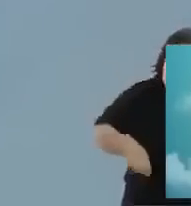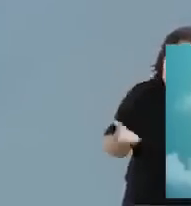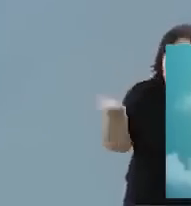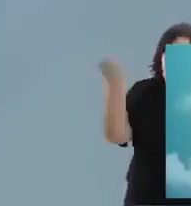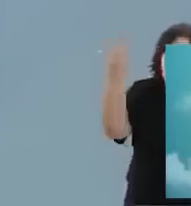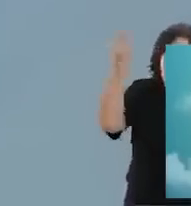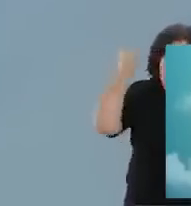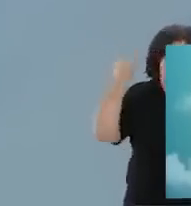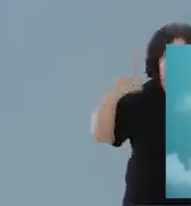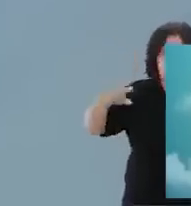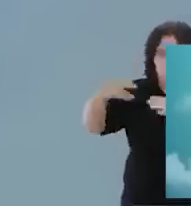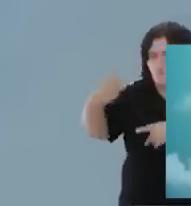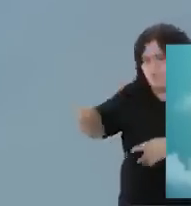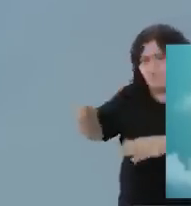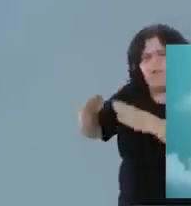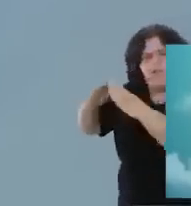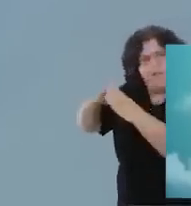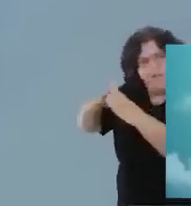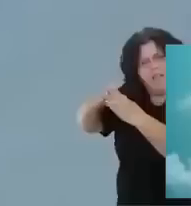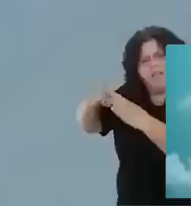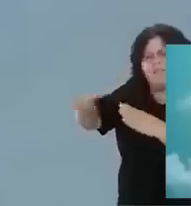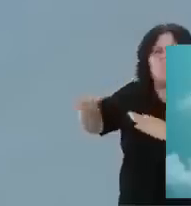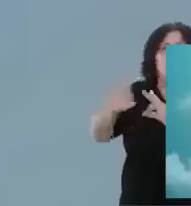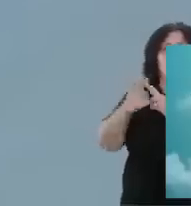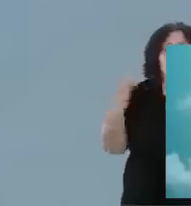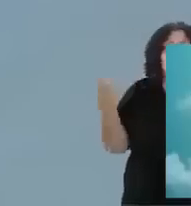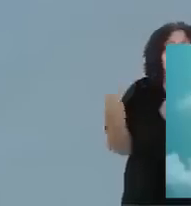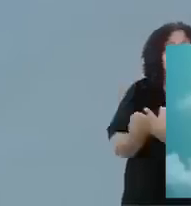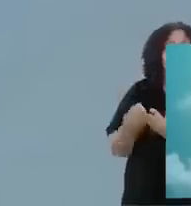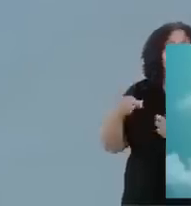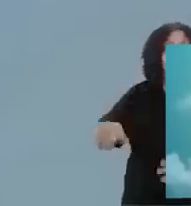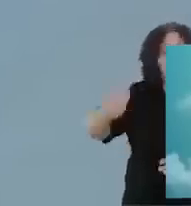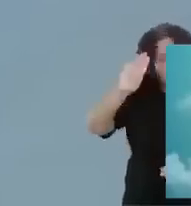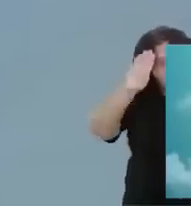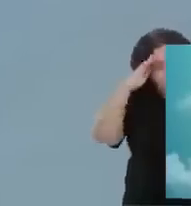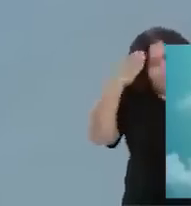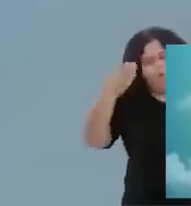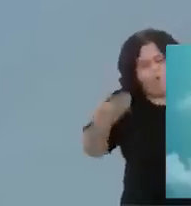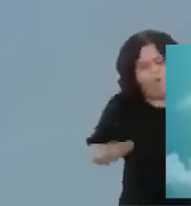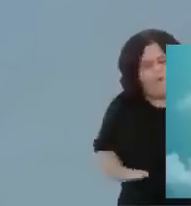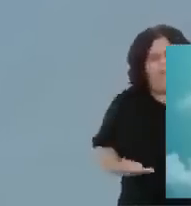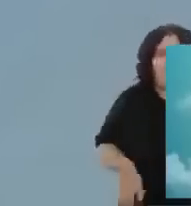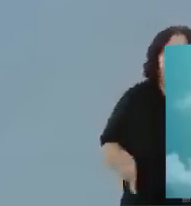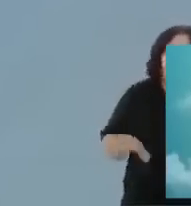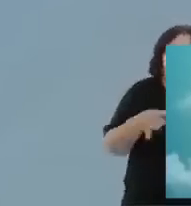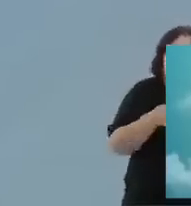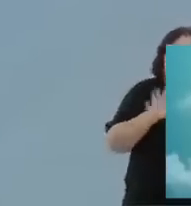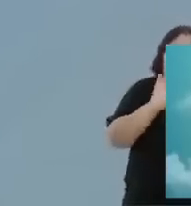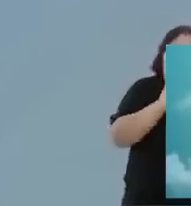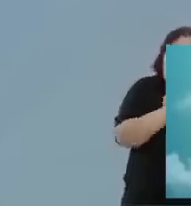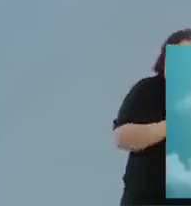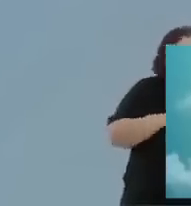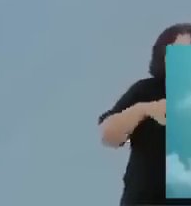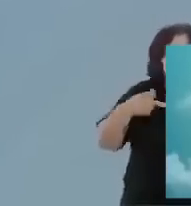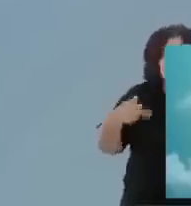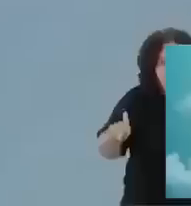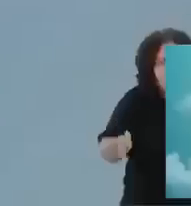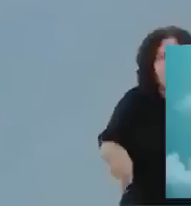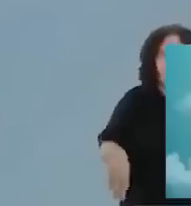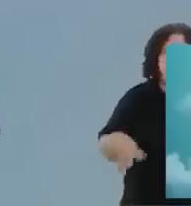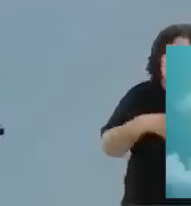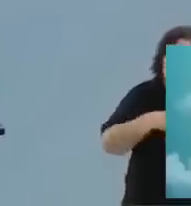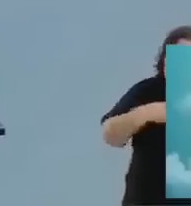dentro do nosso lar, tratando com honra marido, a esposa, os filhos, os pais,